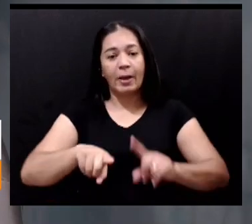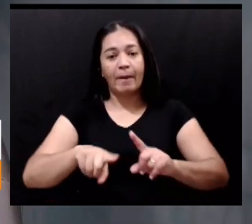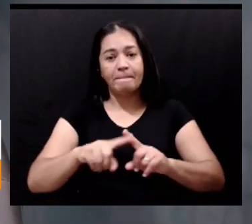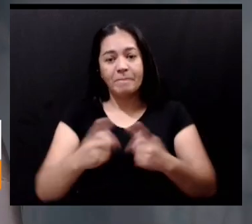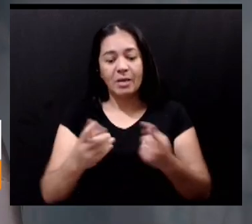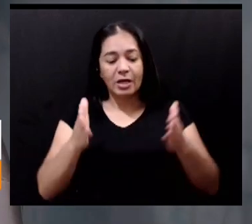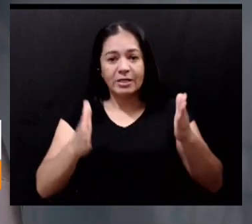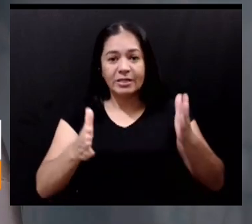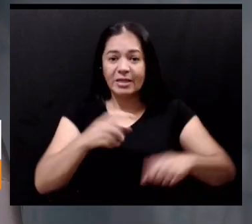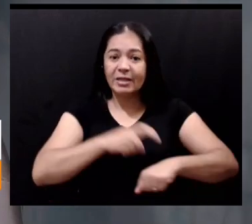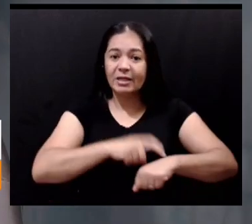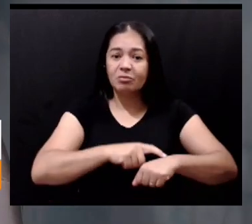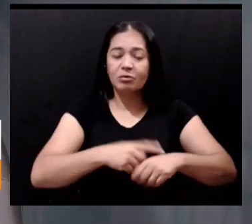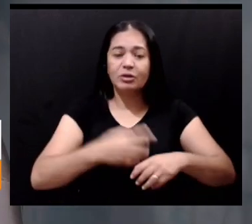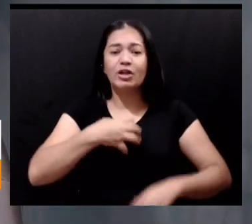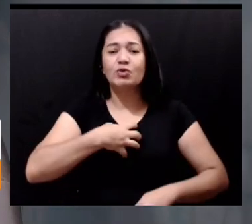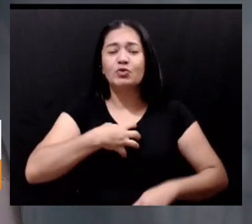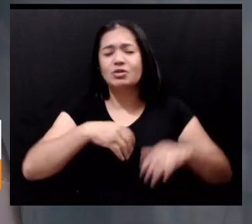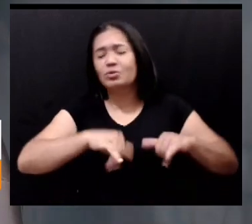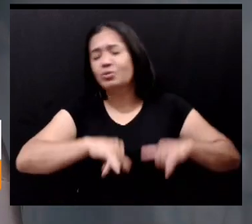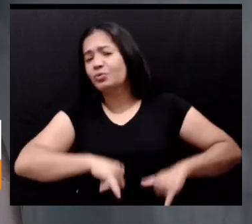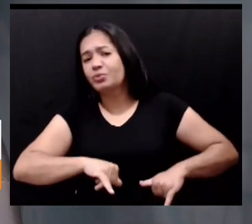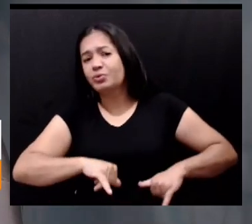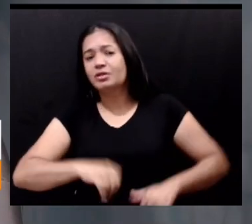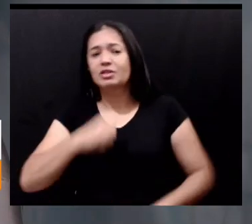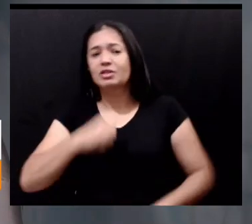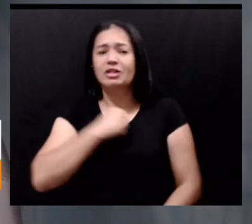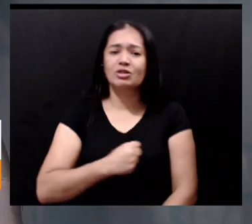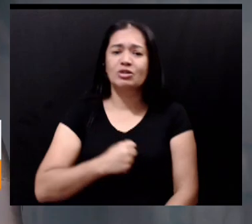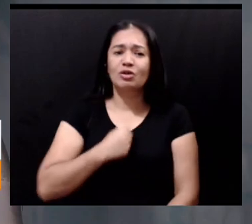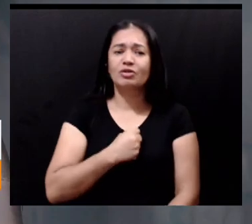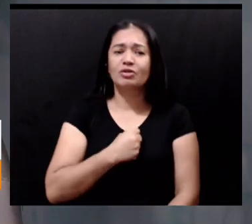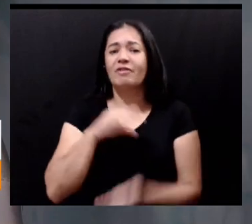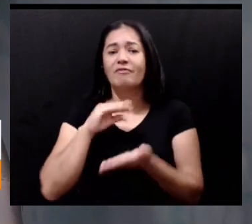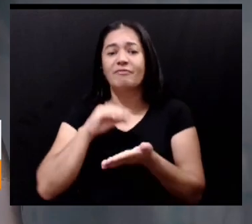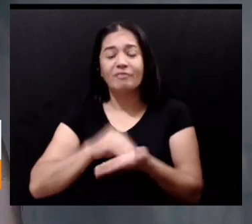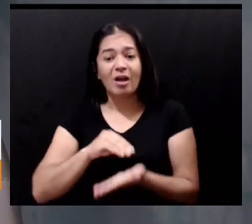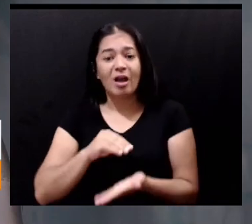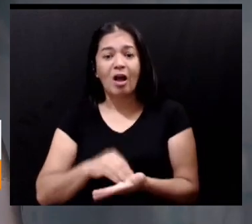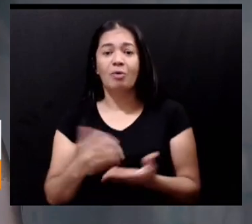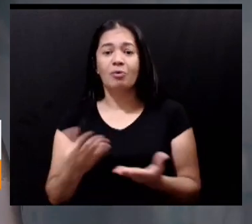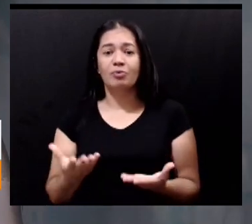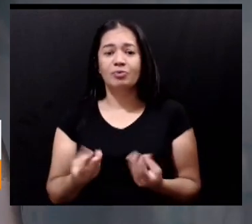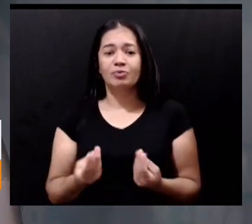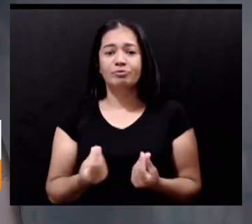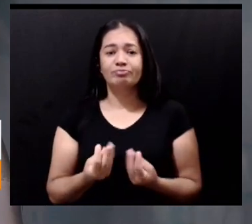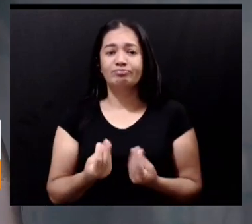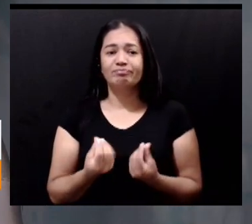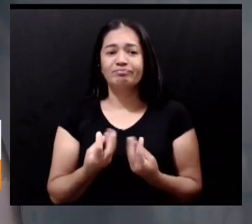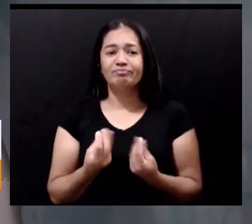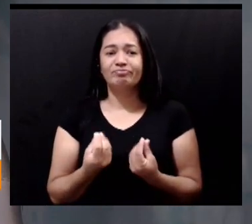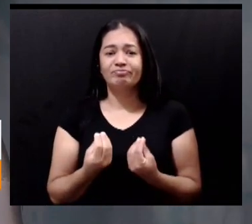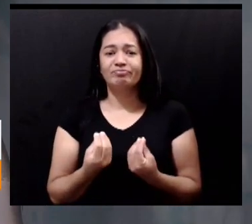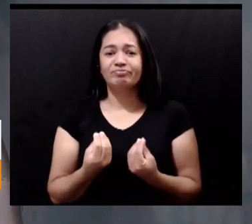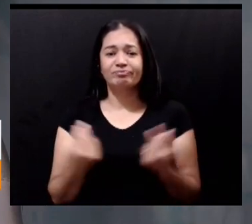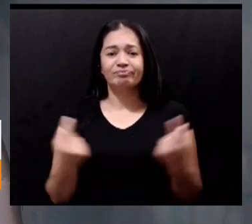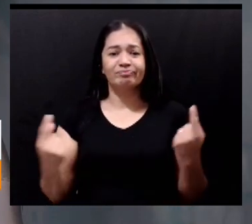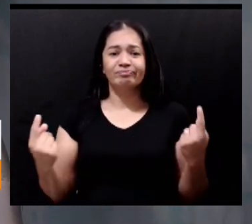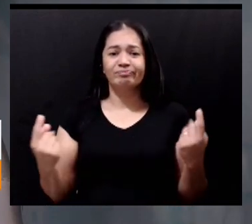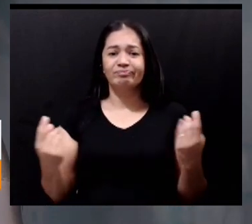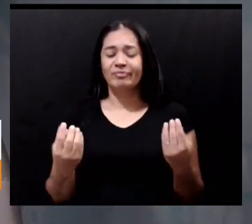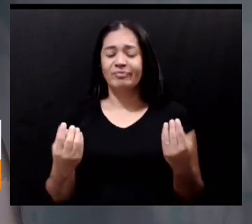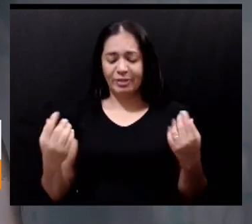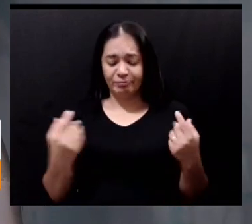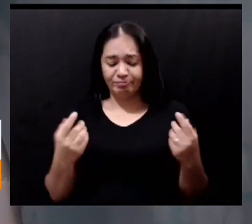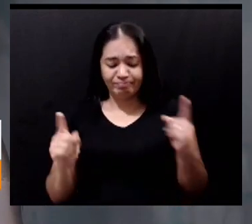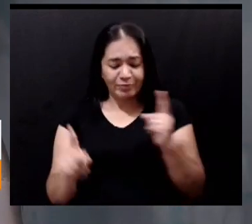dor, o que eu estou sentindo é saudade, o que eu estou sentindo é ausência, é um desencontro de mim mesma, né, um